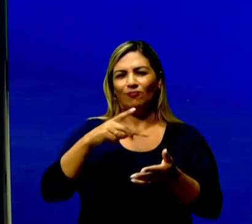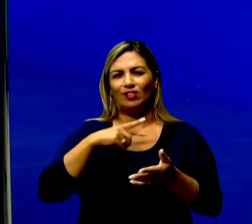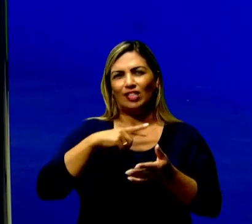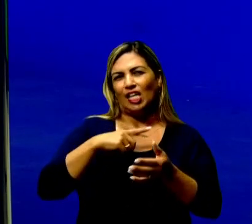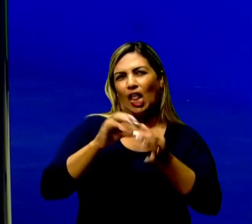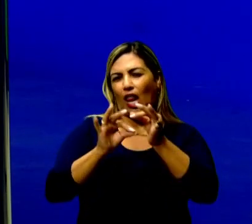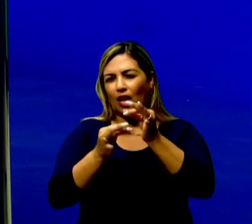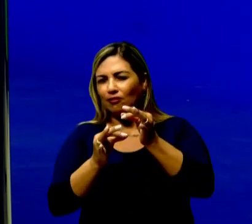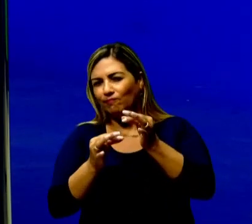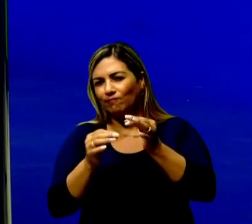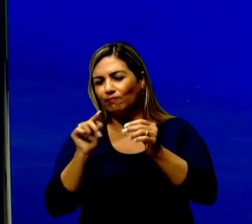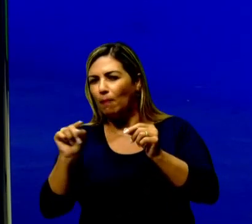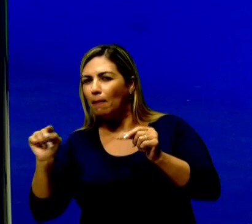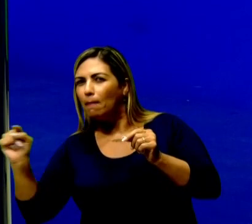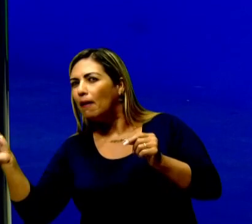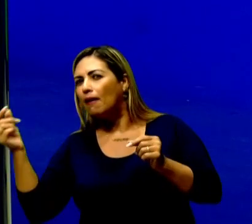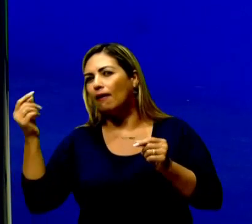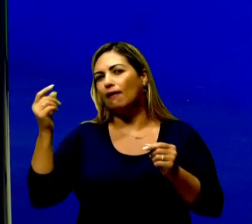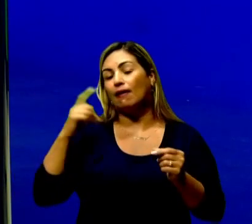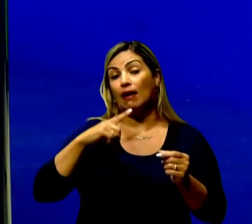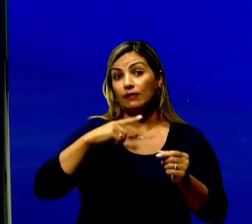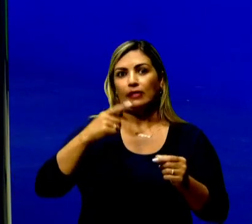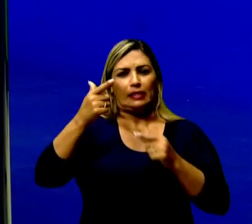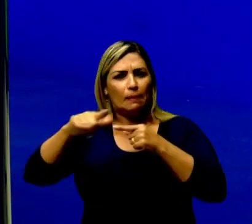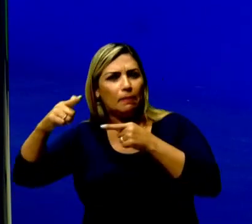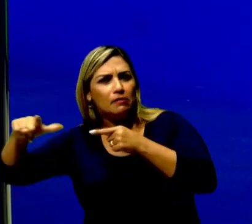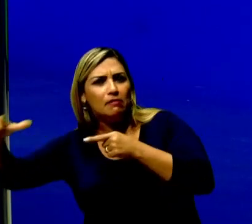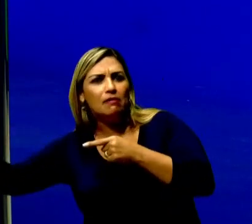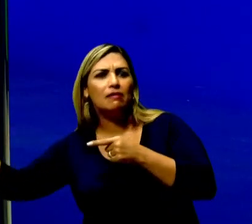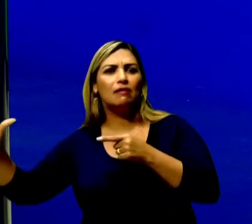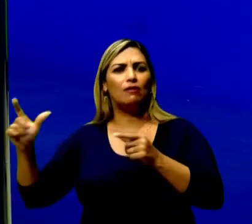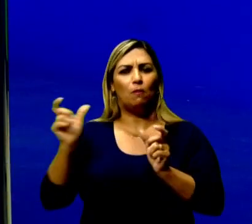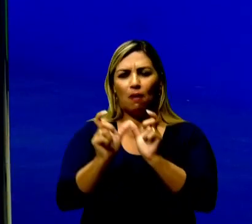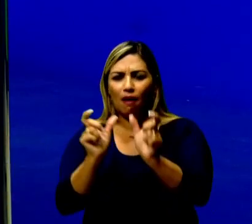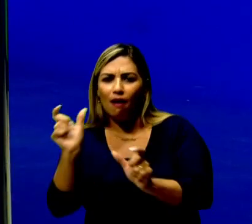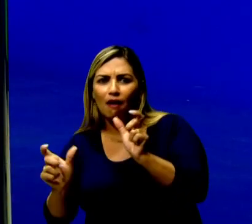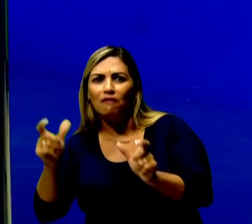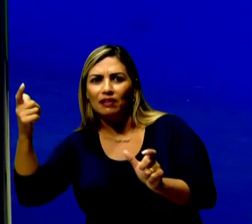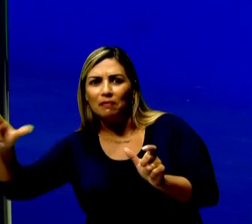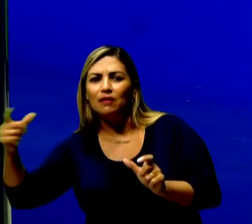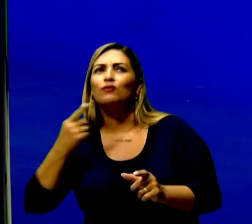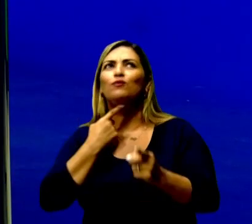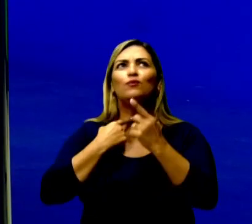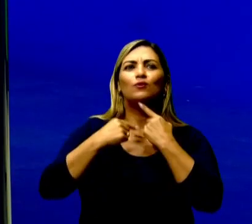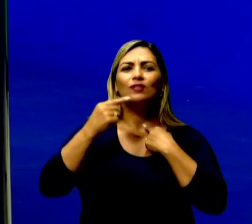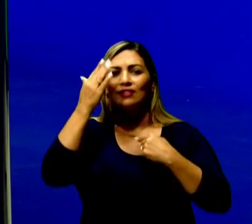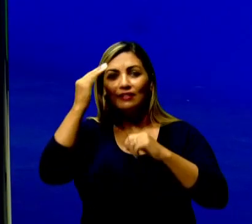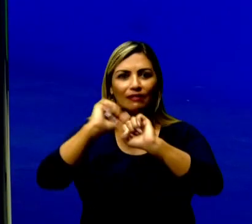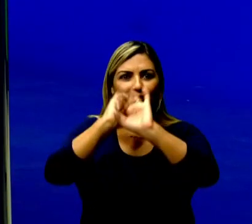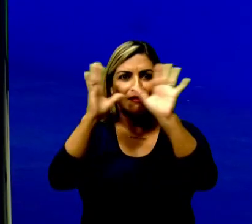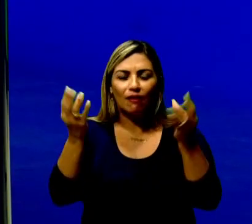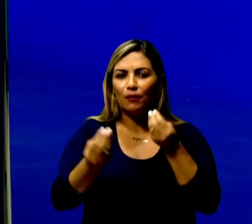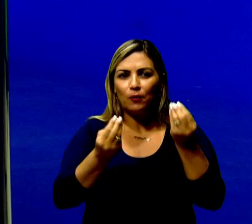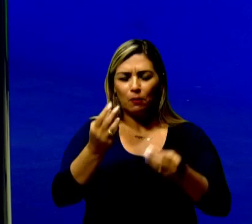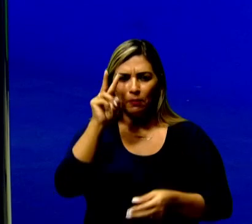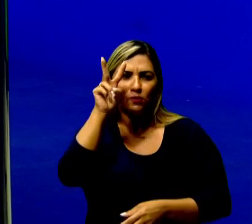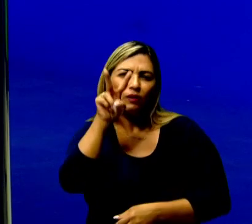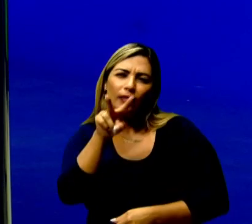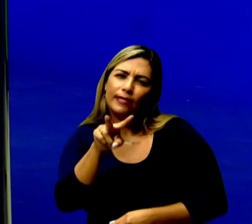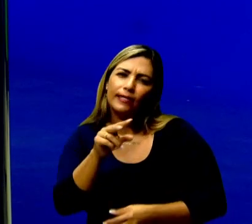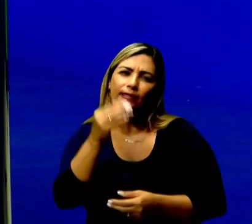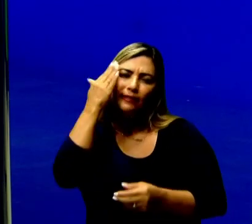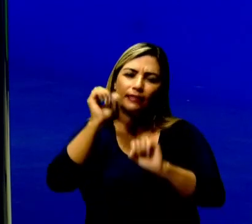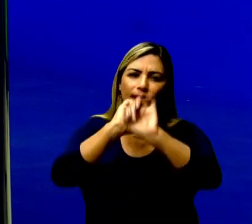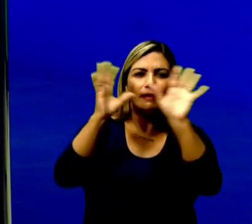reticente às vezes tem excesso de repetição e desejo de interpretação por parte do receptor